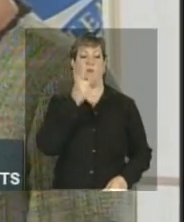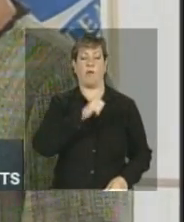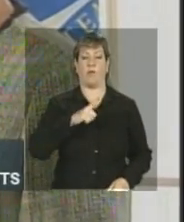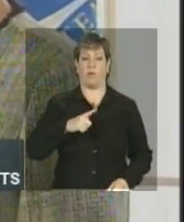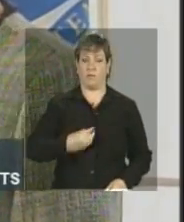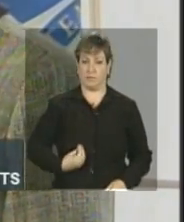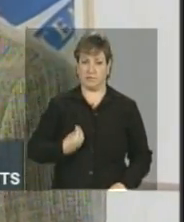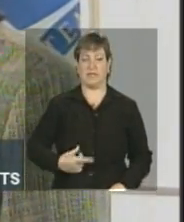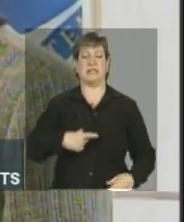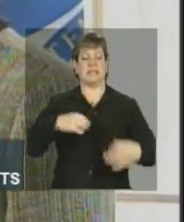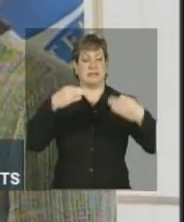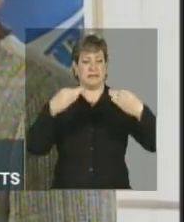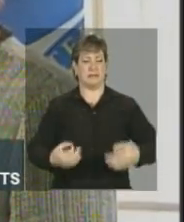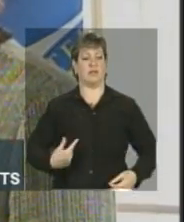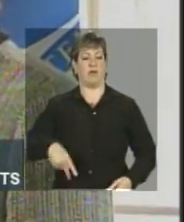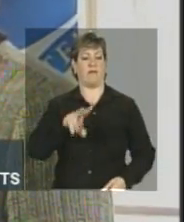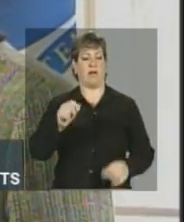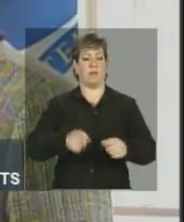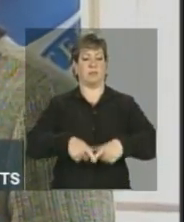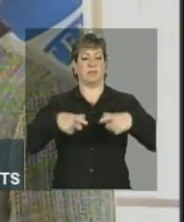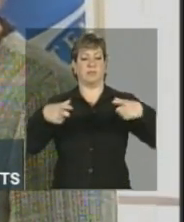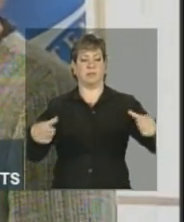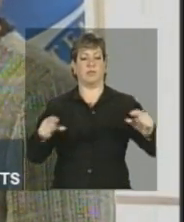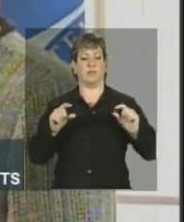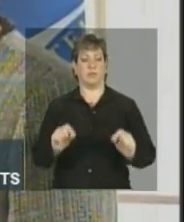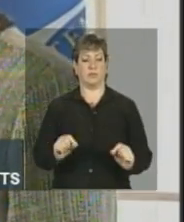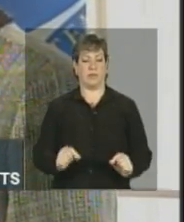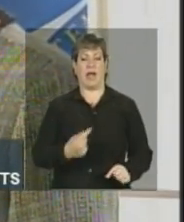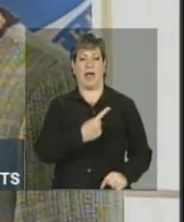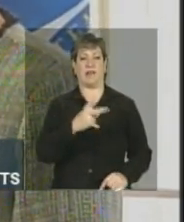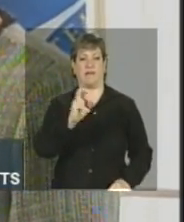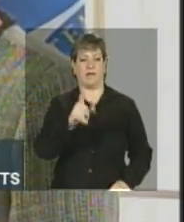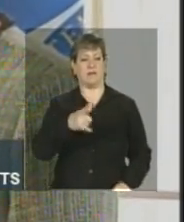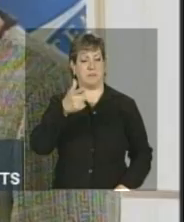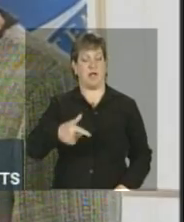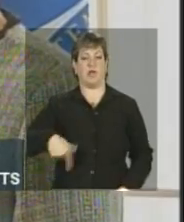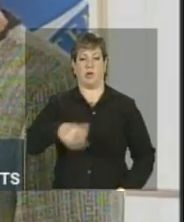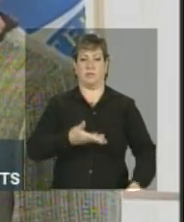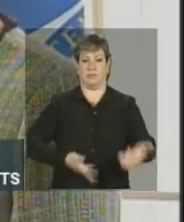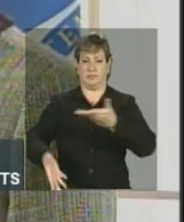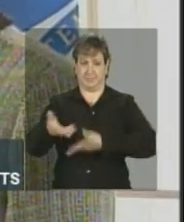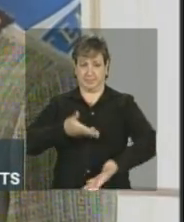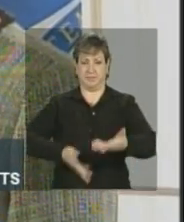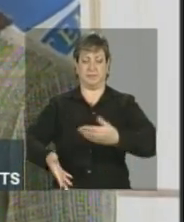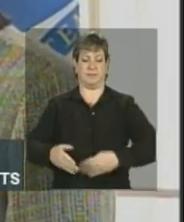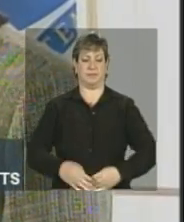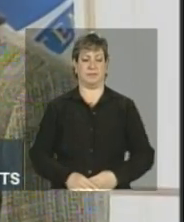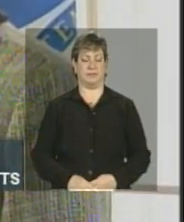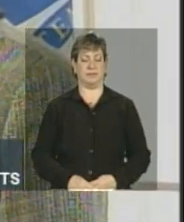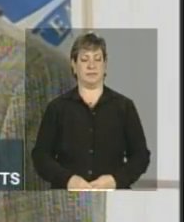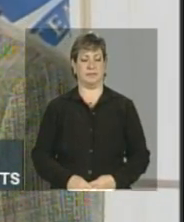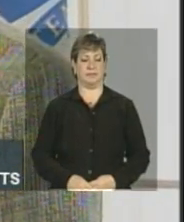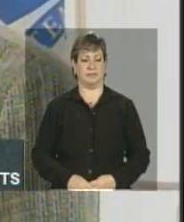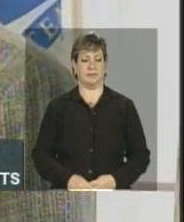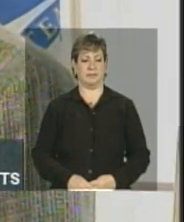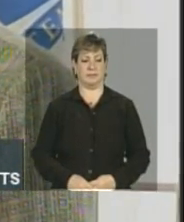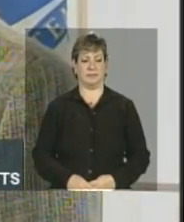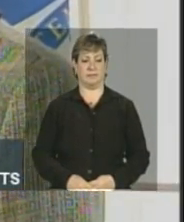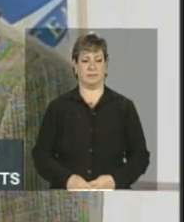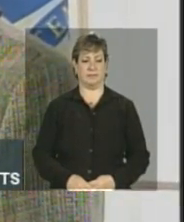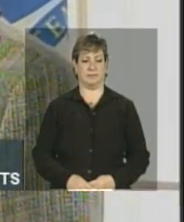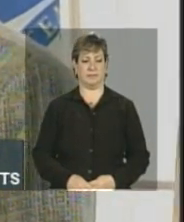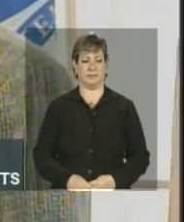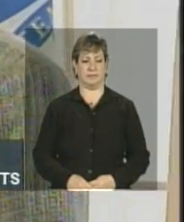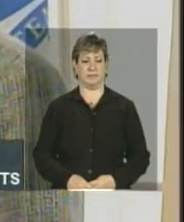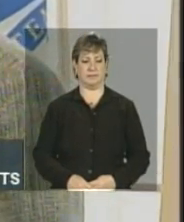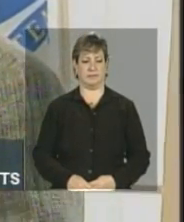tenho certeza que nós vamos ampliar a cada vez mais o nosso relacionamento. The agreements open up the horizons for new pathways to be